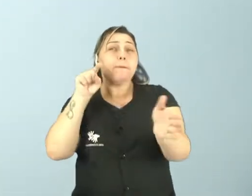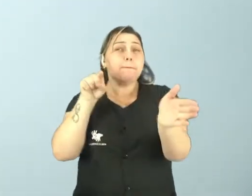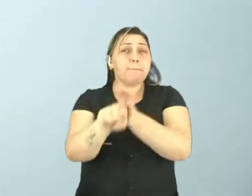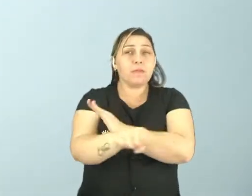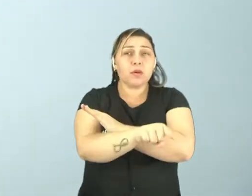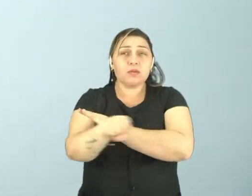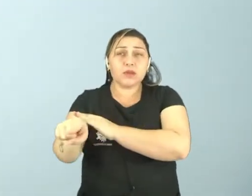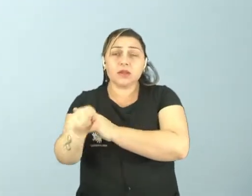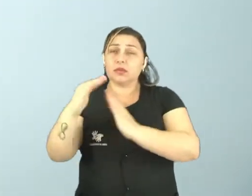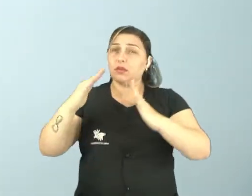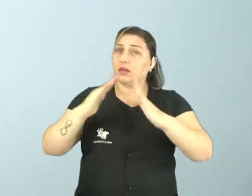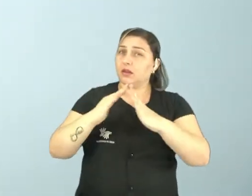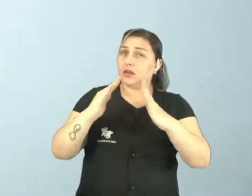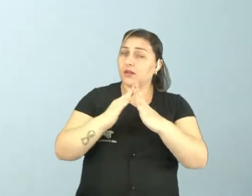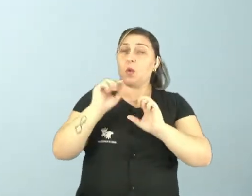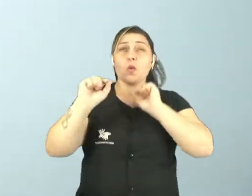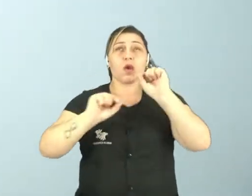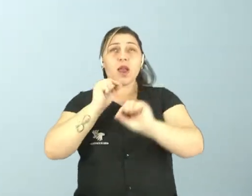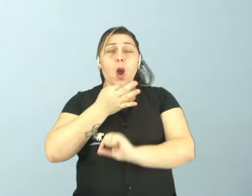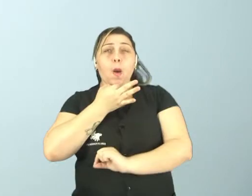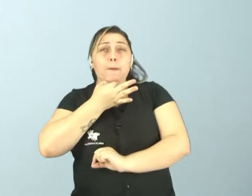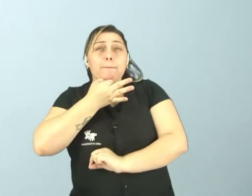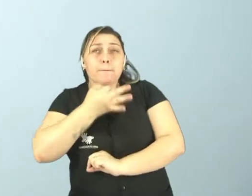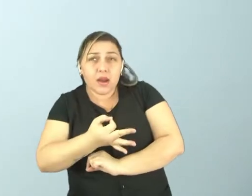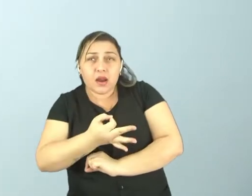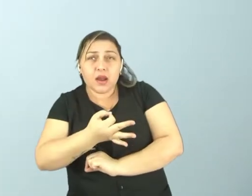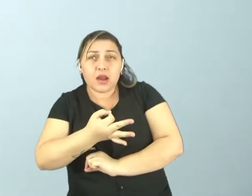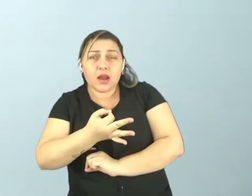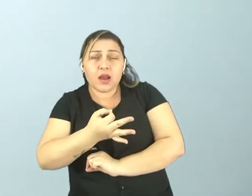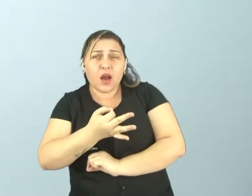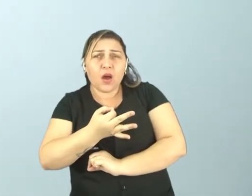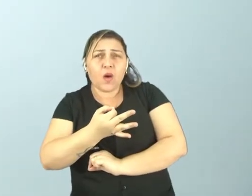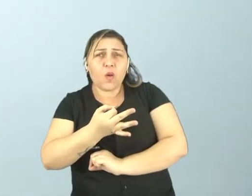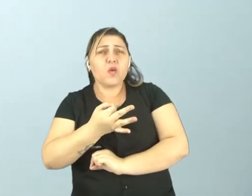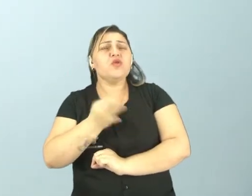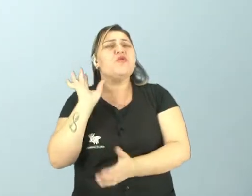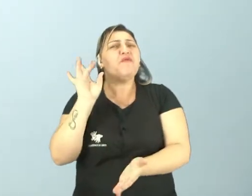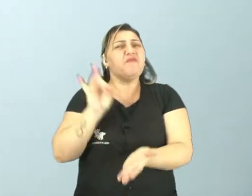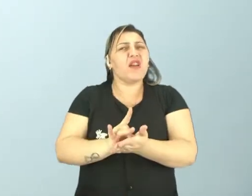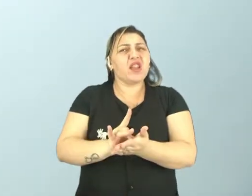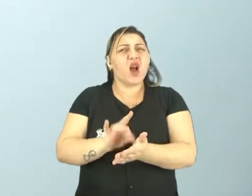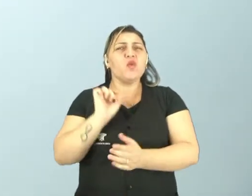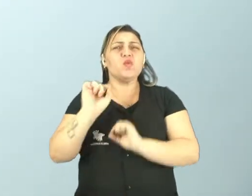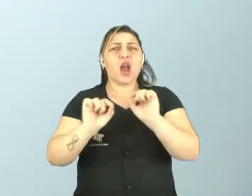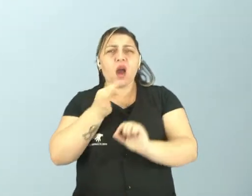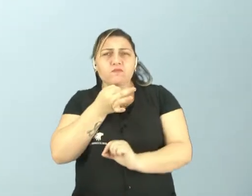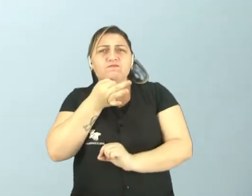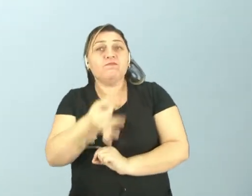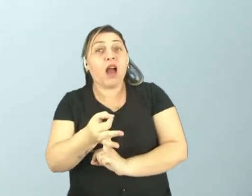você que está aí em casa, o que é opinar? O que é de fato opinar?